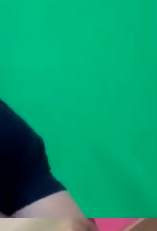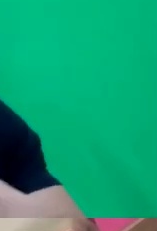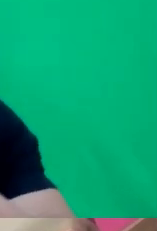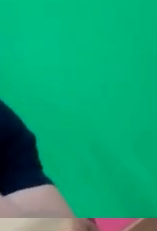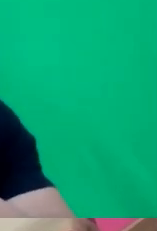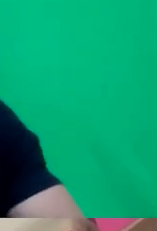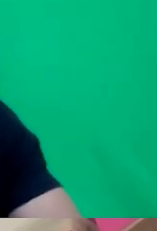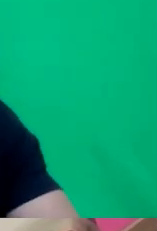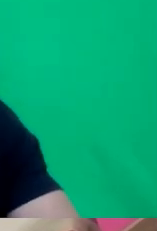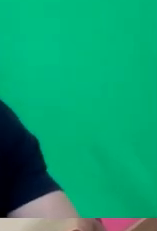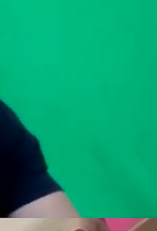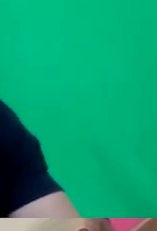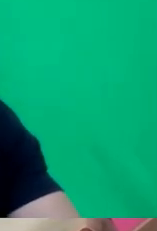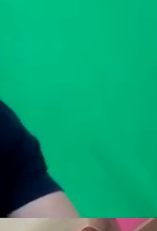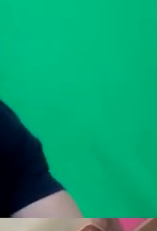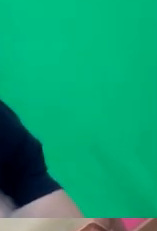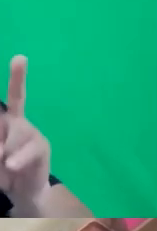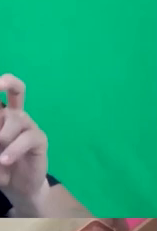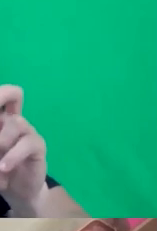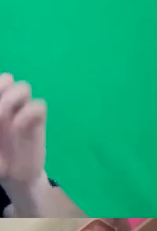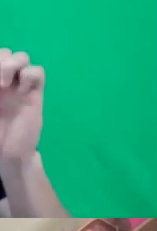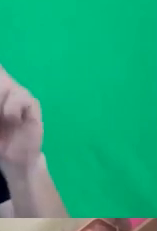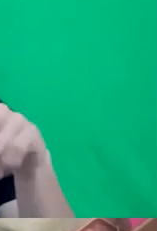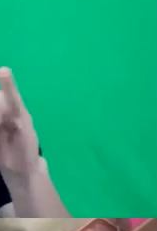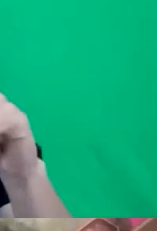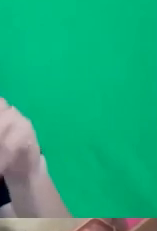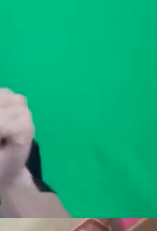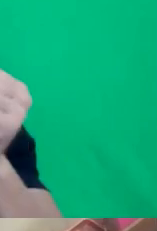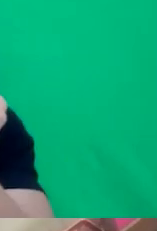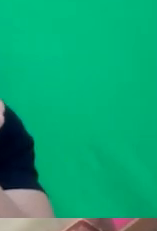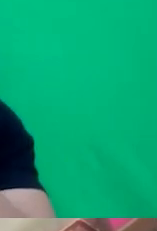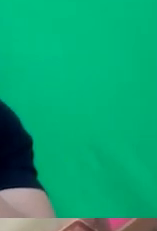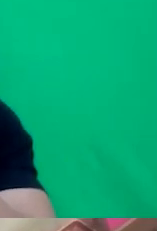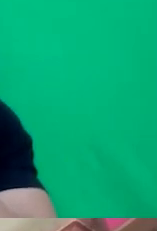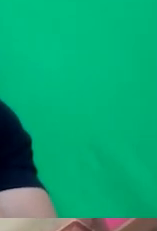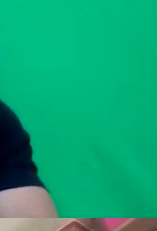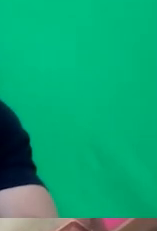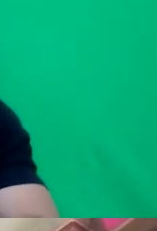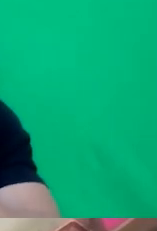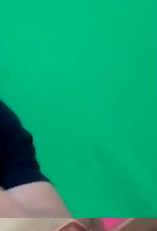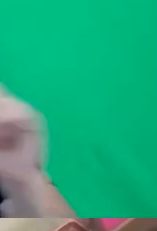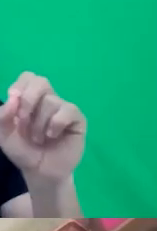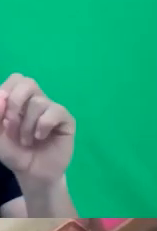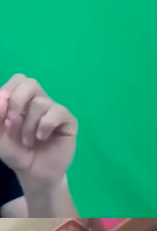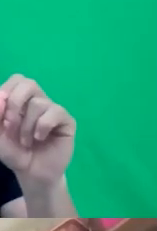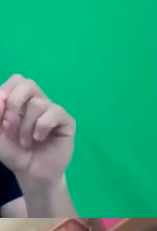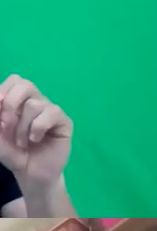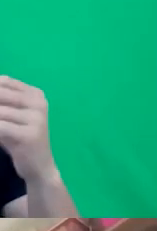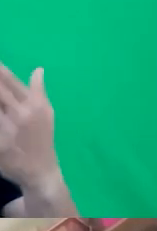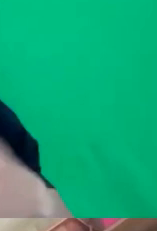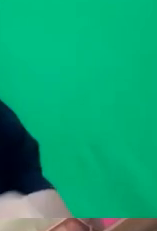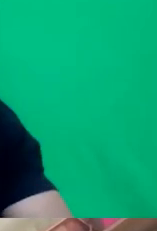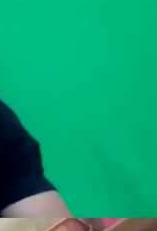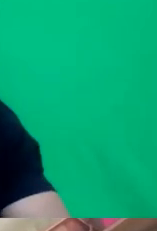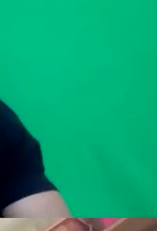vocês acabaram com um enigma centenário que é Capitu, então não traiu o Bentinho. Não, não, não, não.